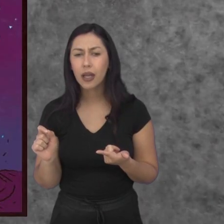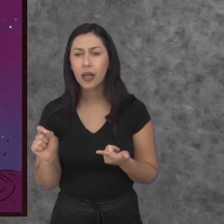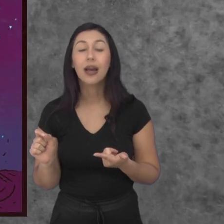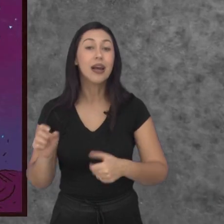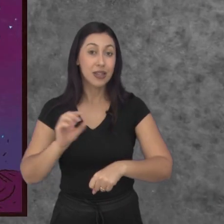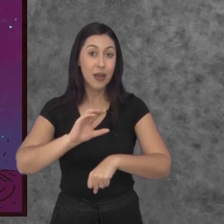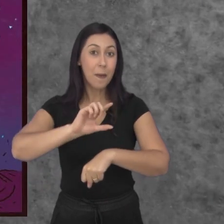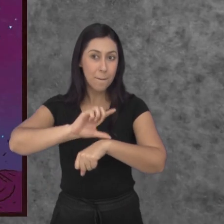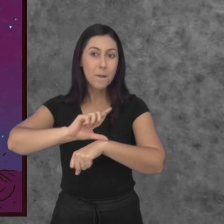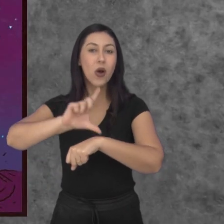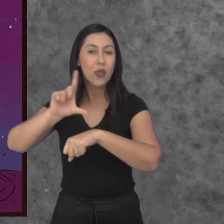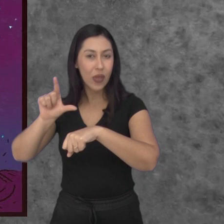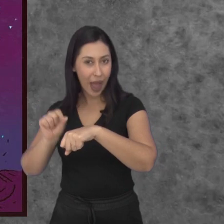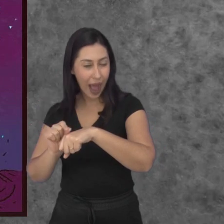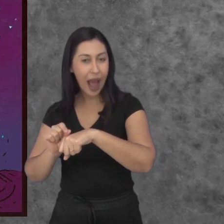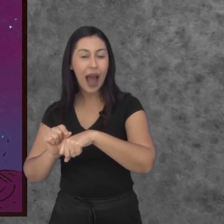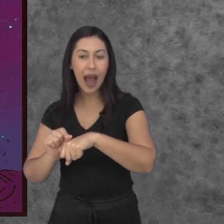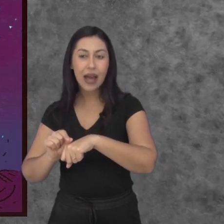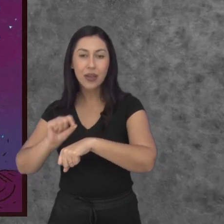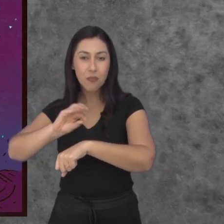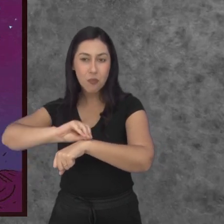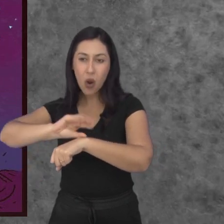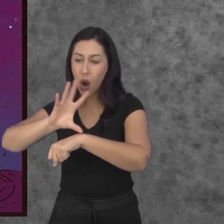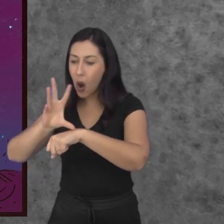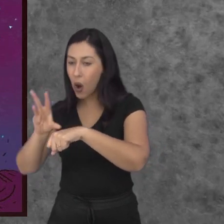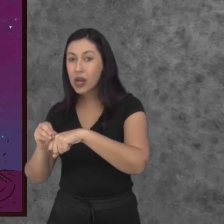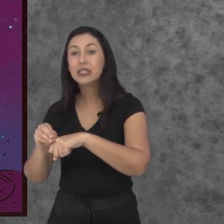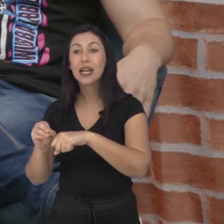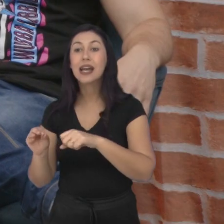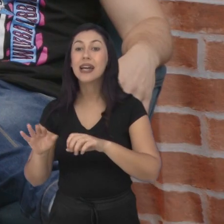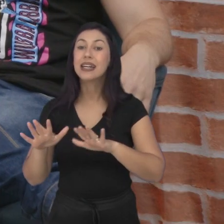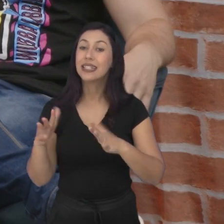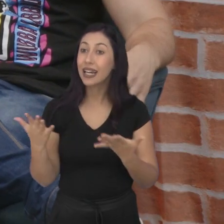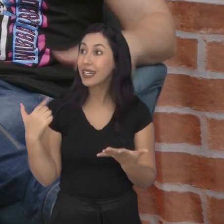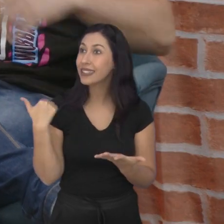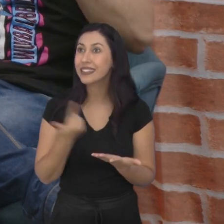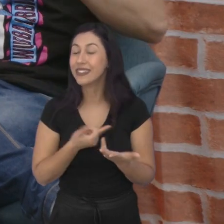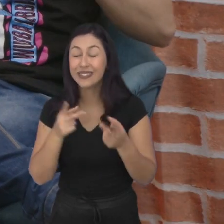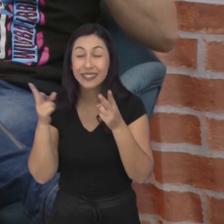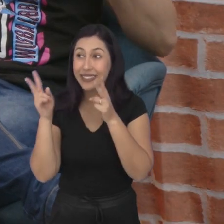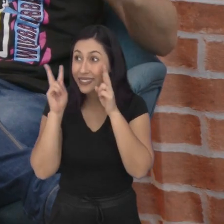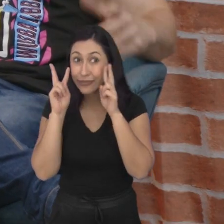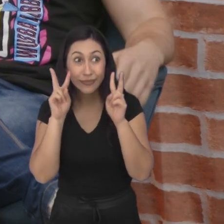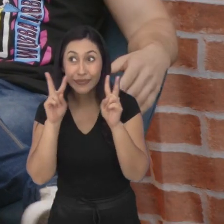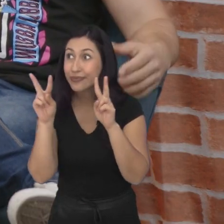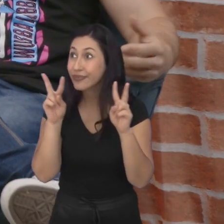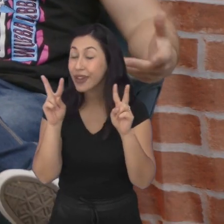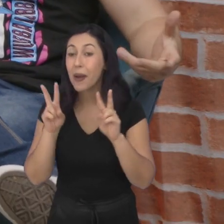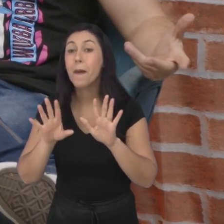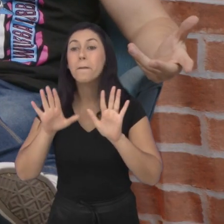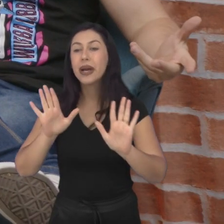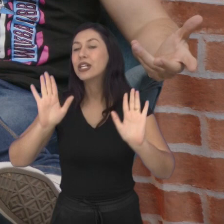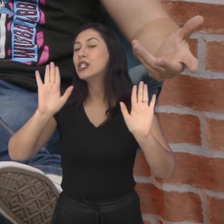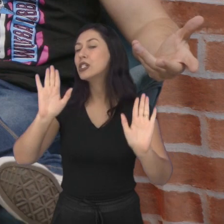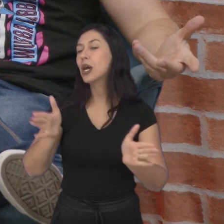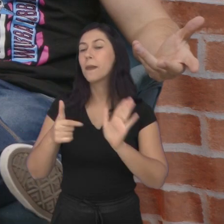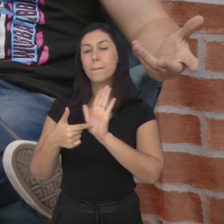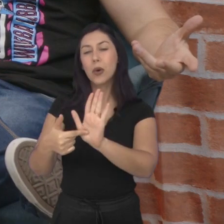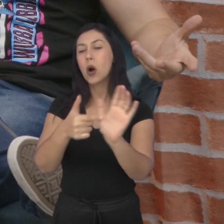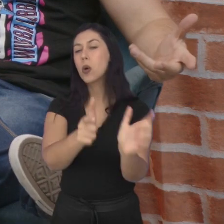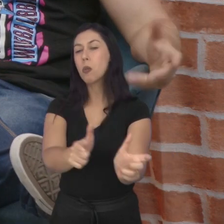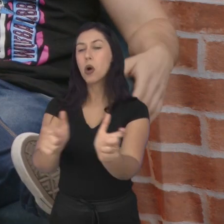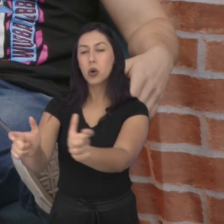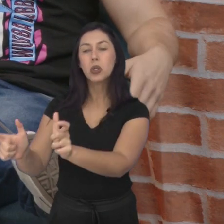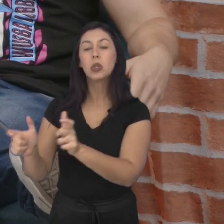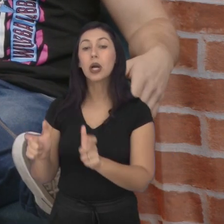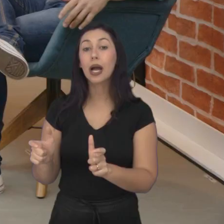No que apareceu a Estaiada. É que você foi falando, a gente vai prestando atenção na arte, na sua fala ao mesmo tempo. E você já retratou vários espaços